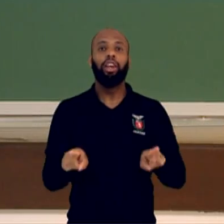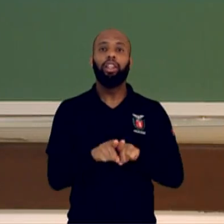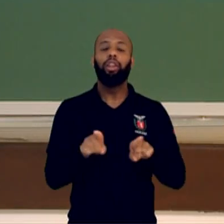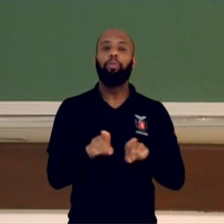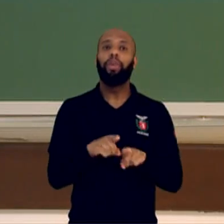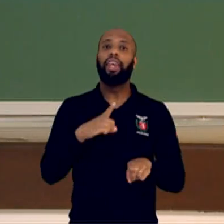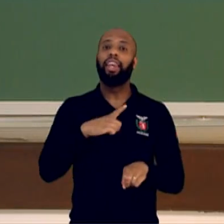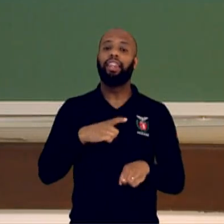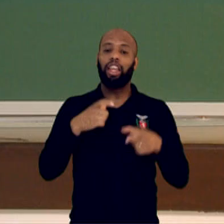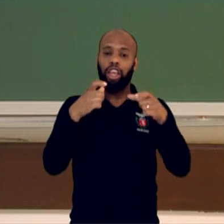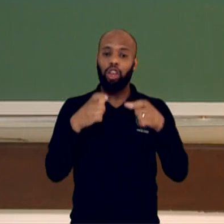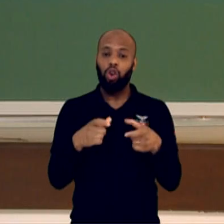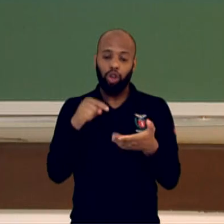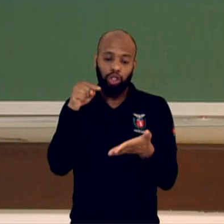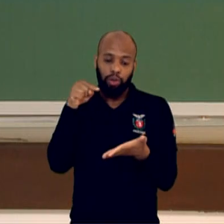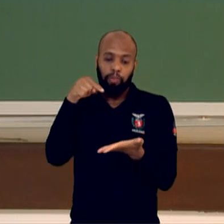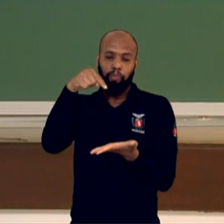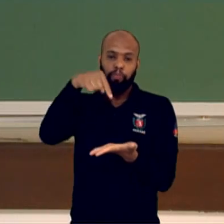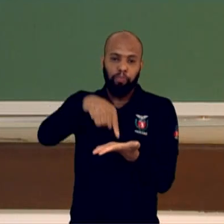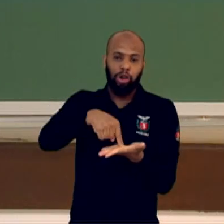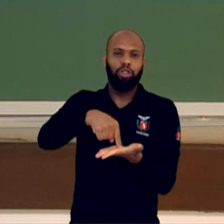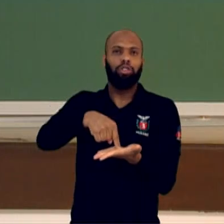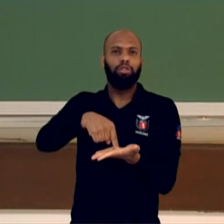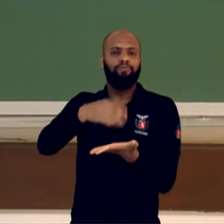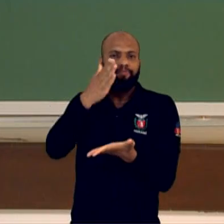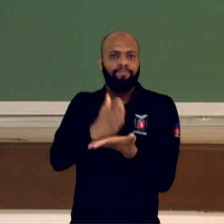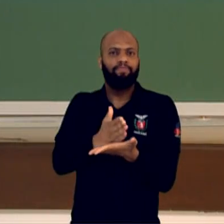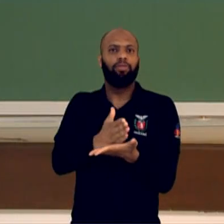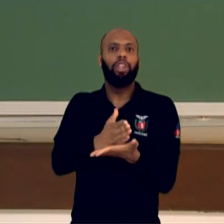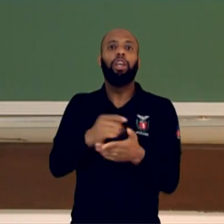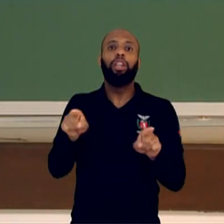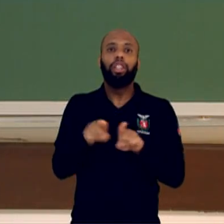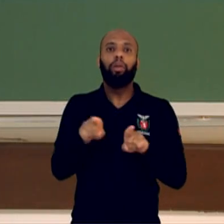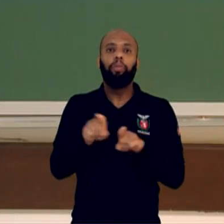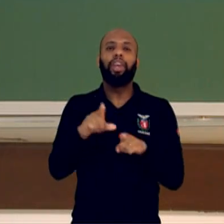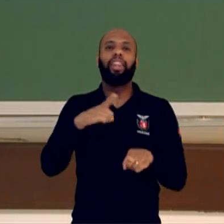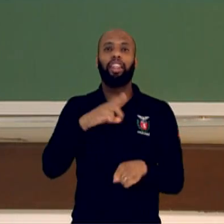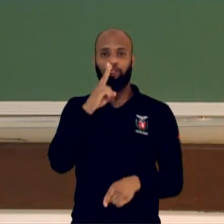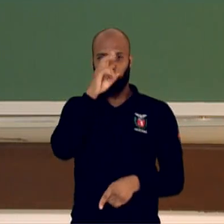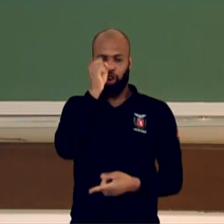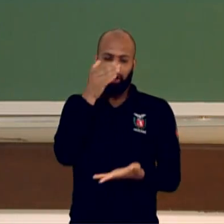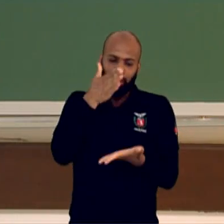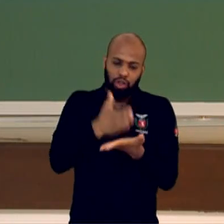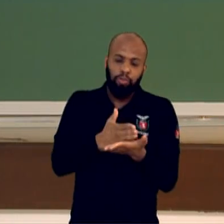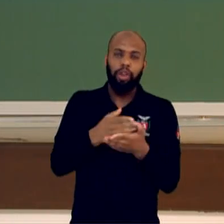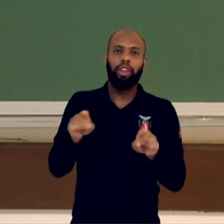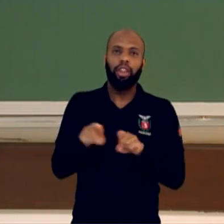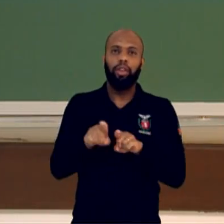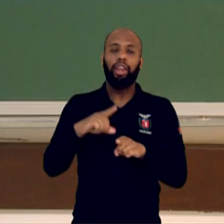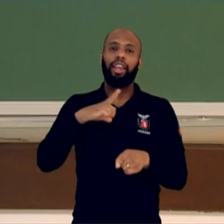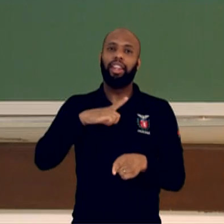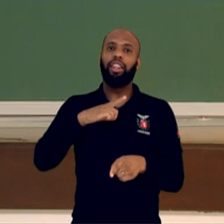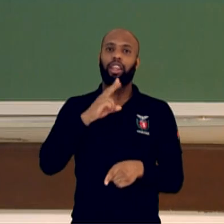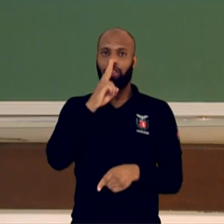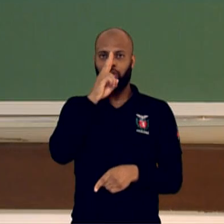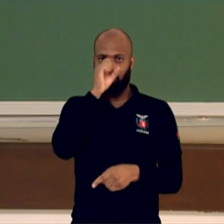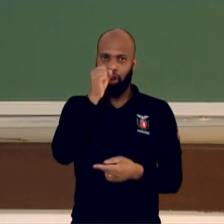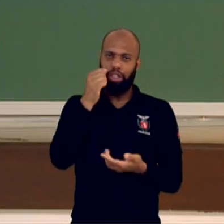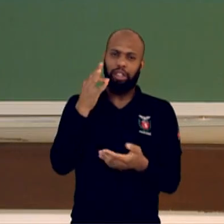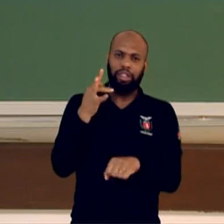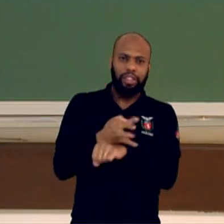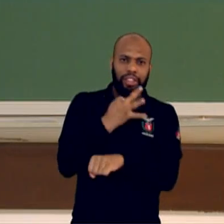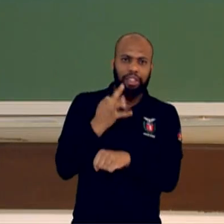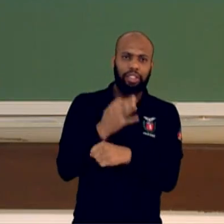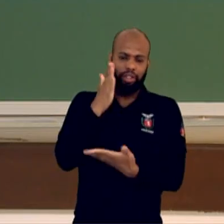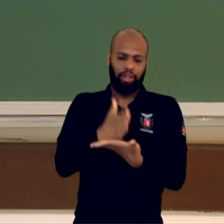interfixa, que o ponto fixo fica no meio. A interpotente, que a força potente fica no meio. E a interresistente, que a força resistente é quem está no meio. Então,